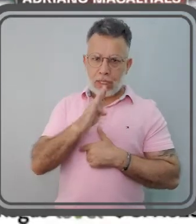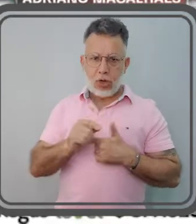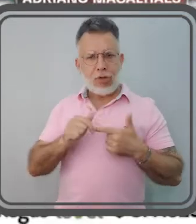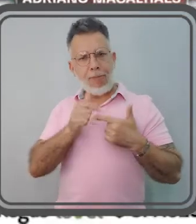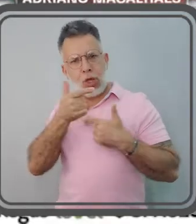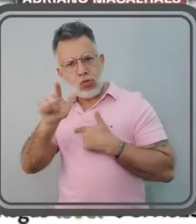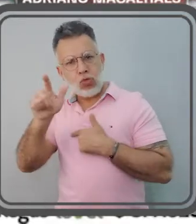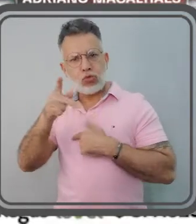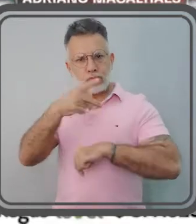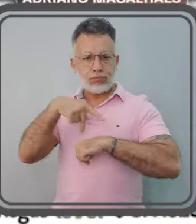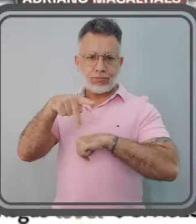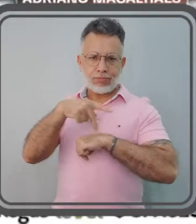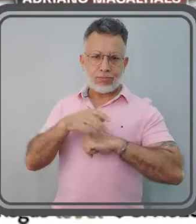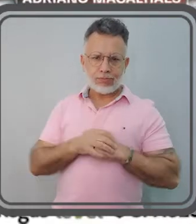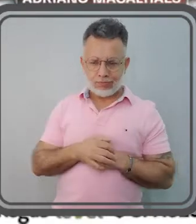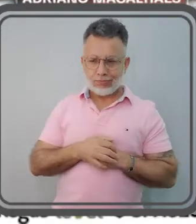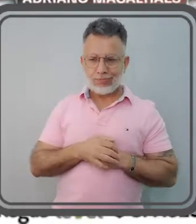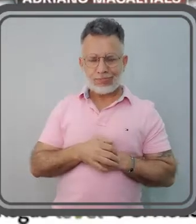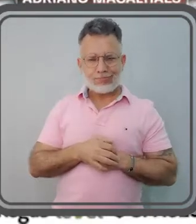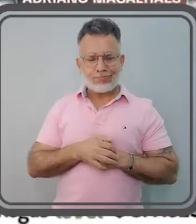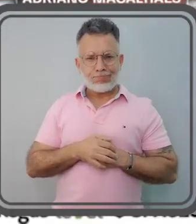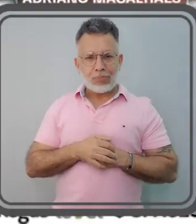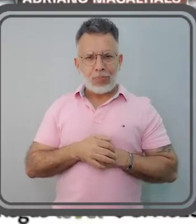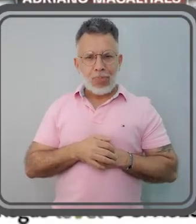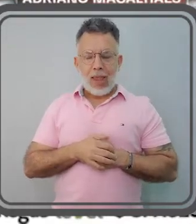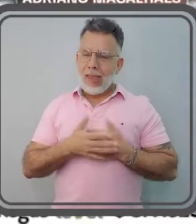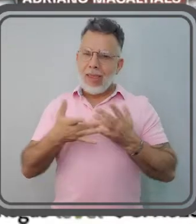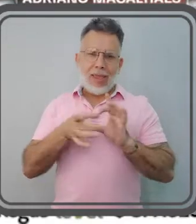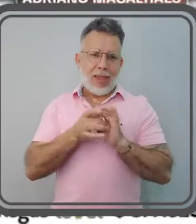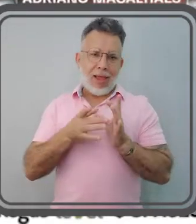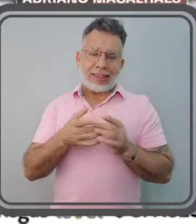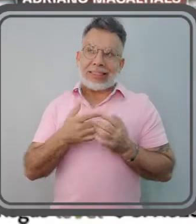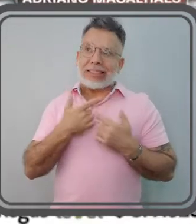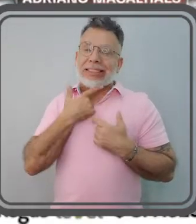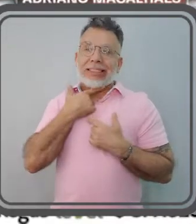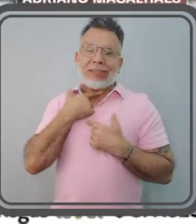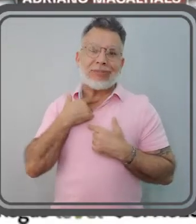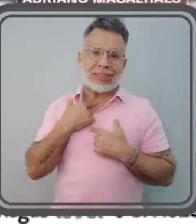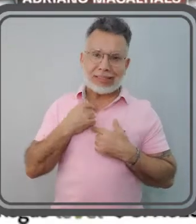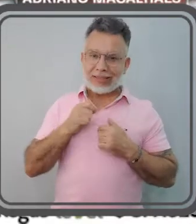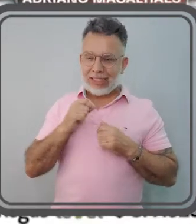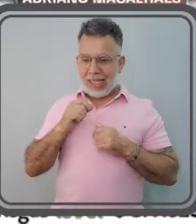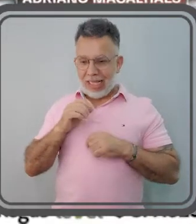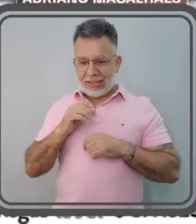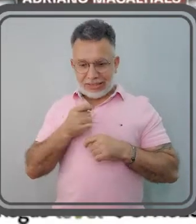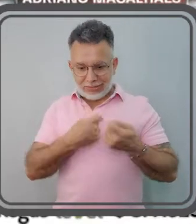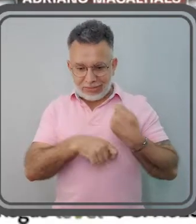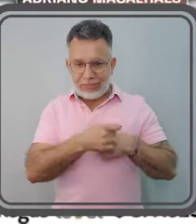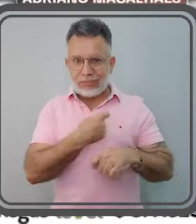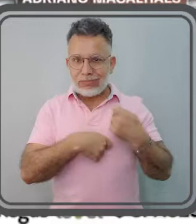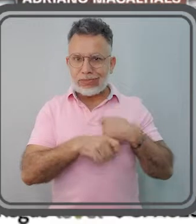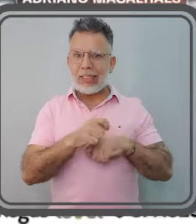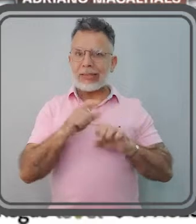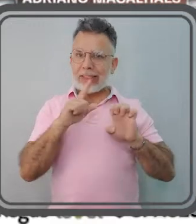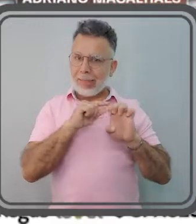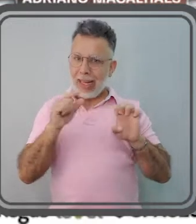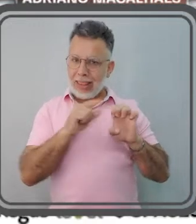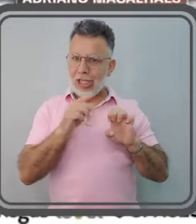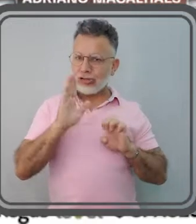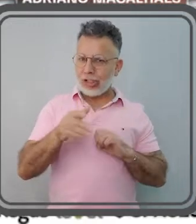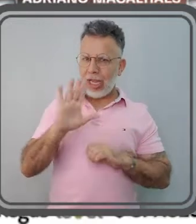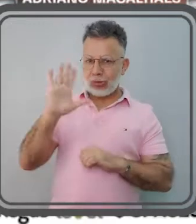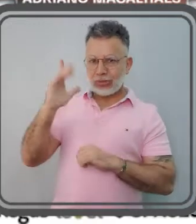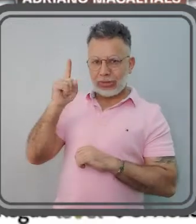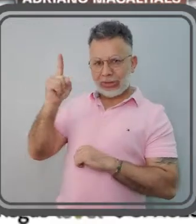de empreender, eu já havia empreendido no Espírito Santo, né? Eu já havia montado um negócio no Espírito Santo,